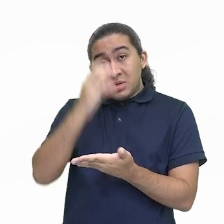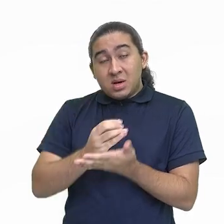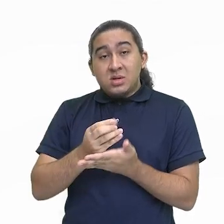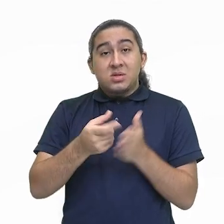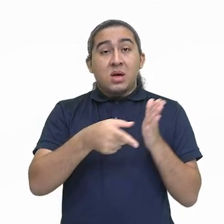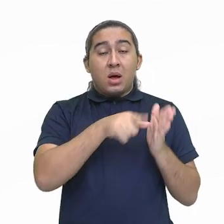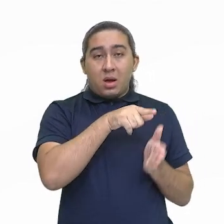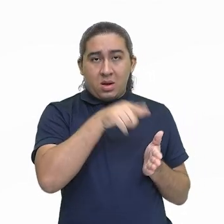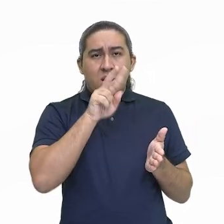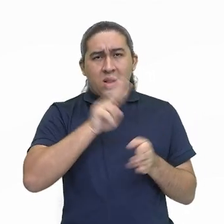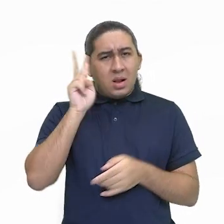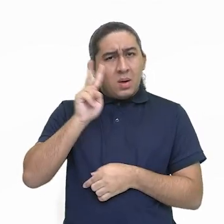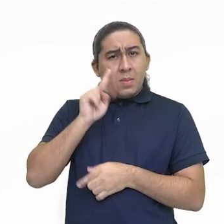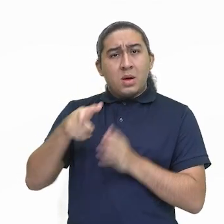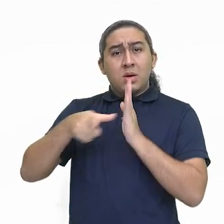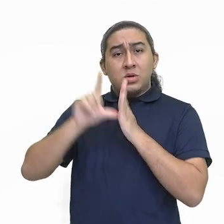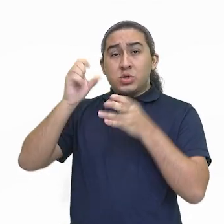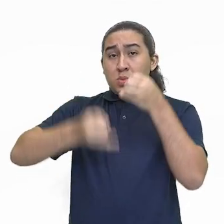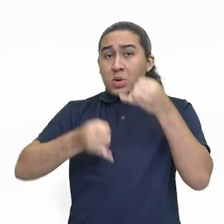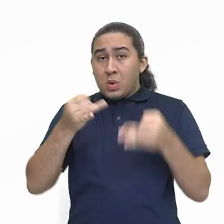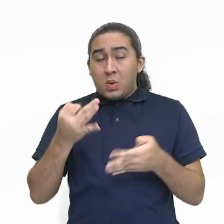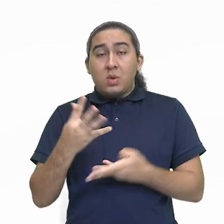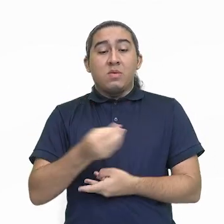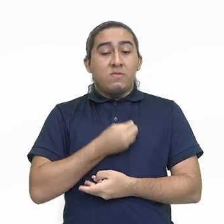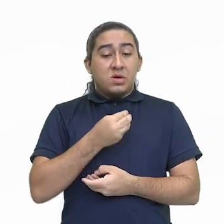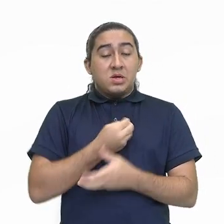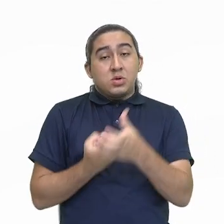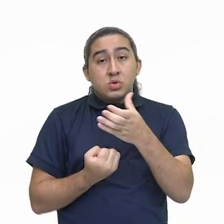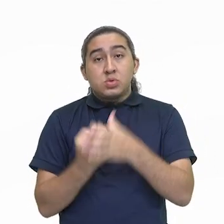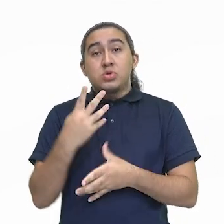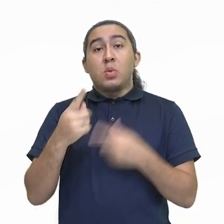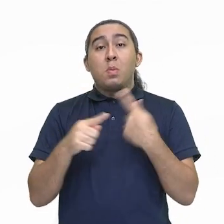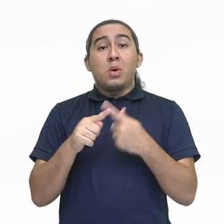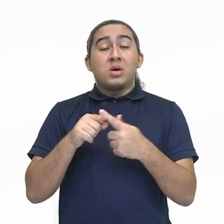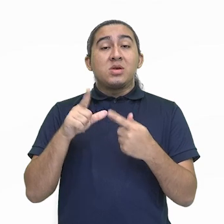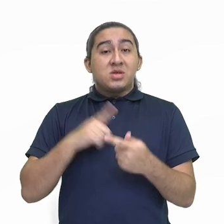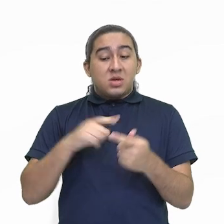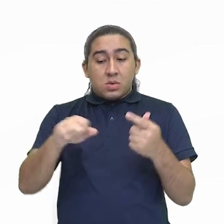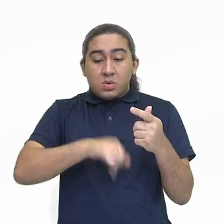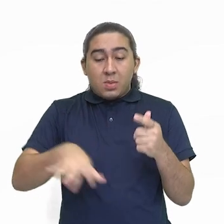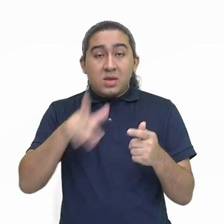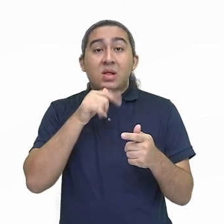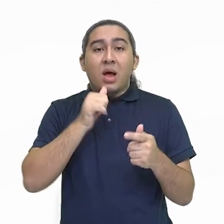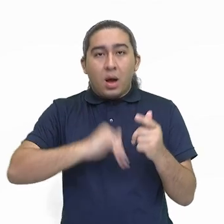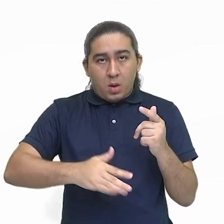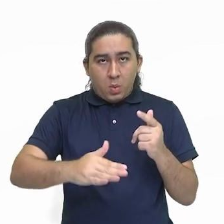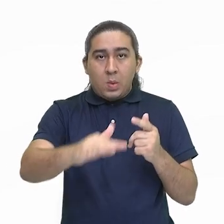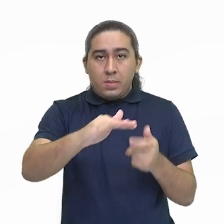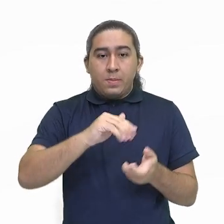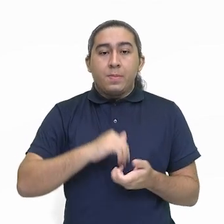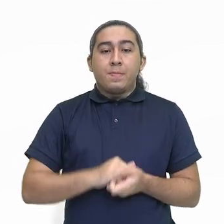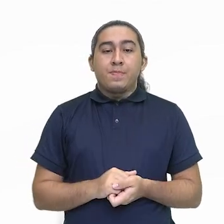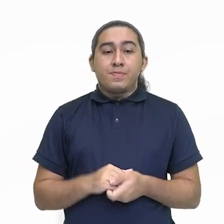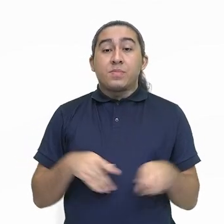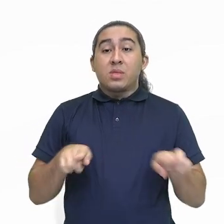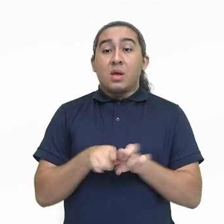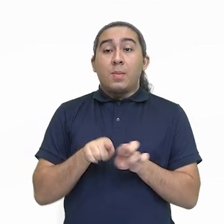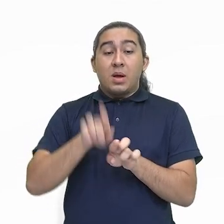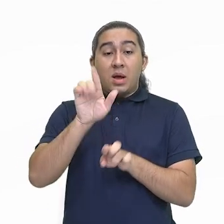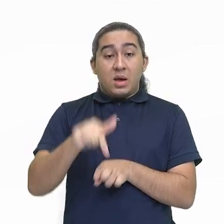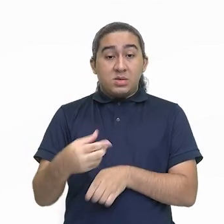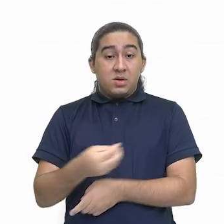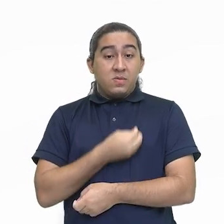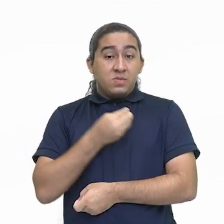Oparin e Haldane, né? Que os seres vivos surgiram através de uma sopa primitiva aí. E esses seres